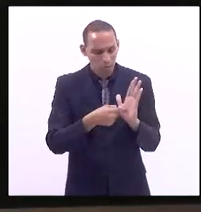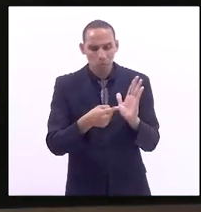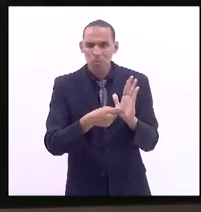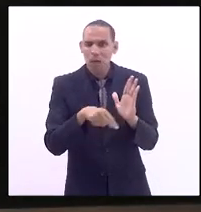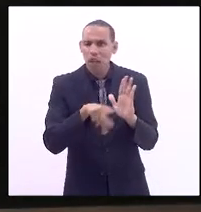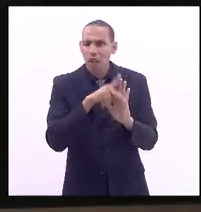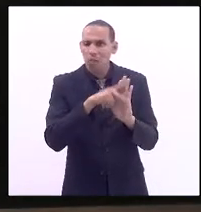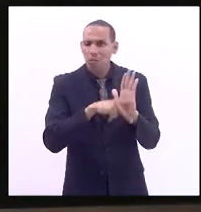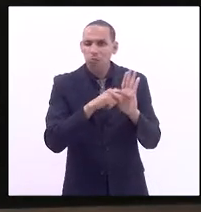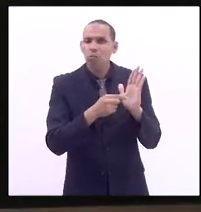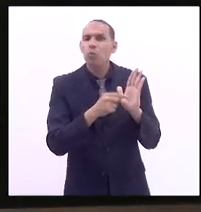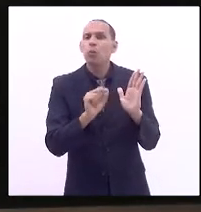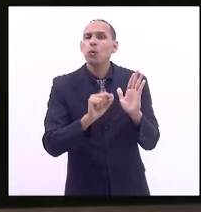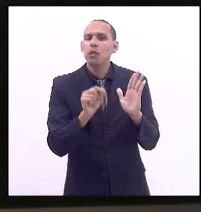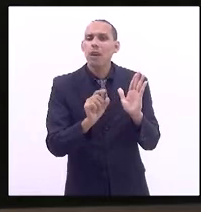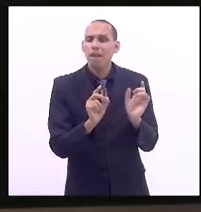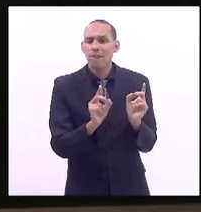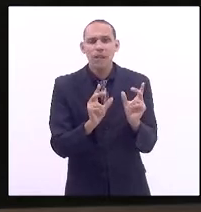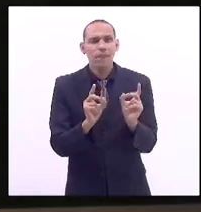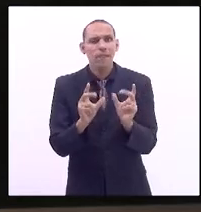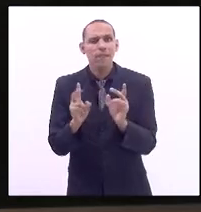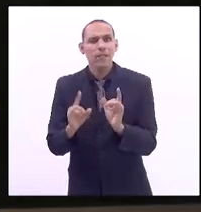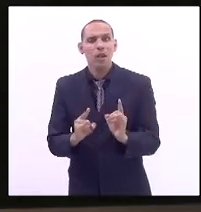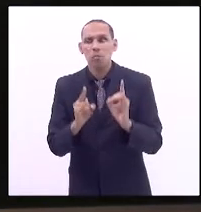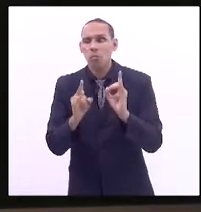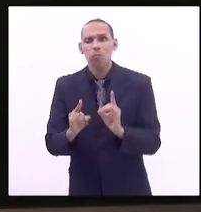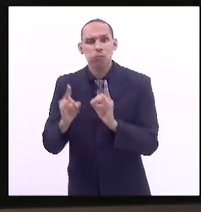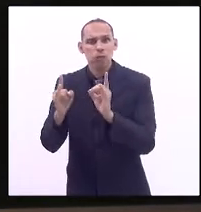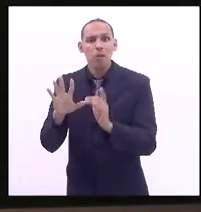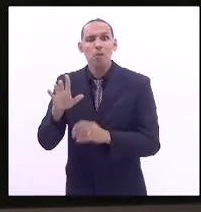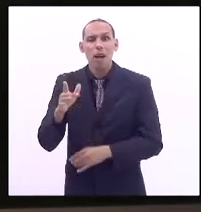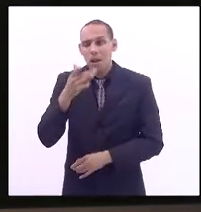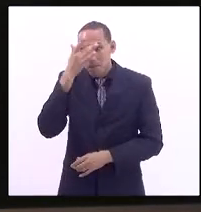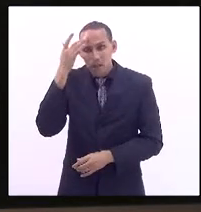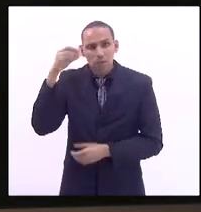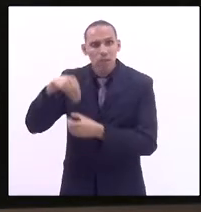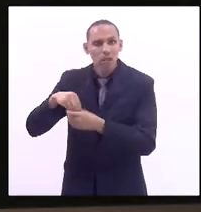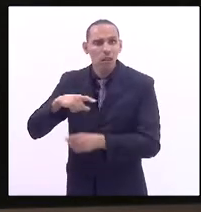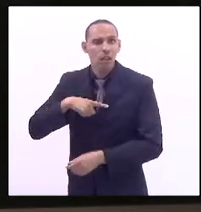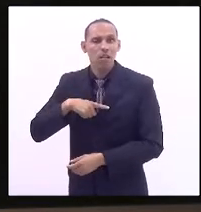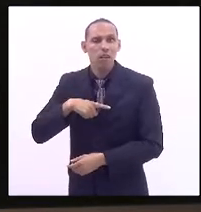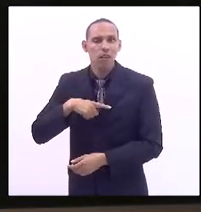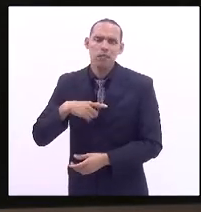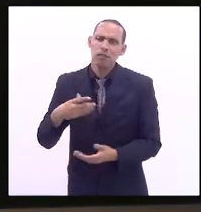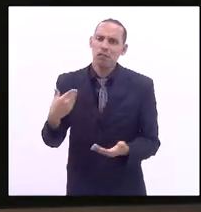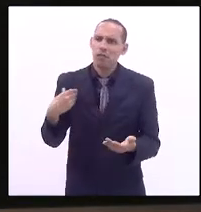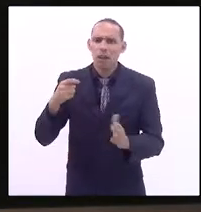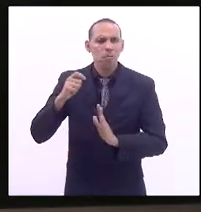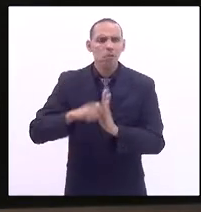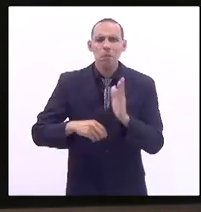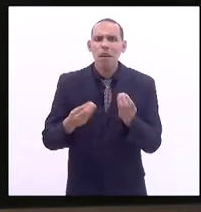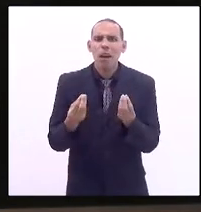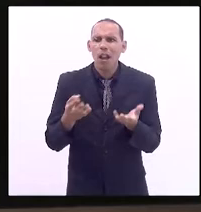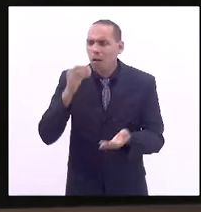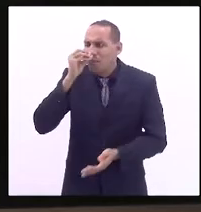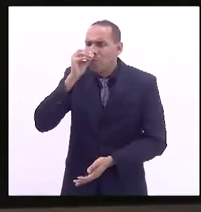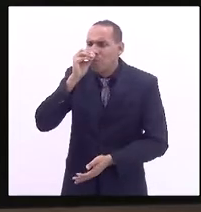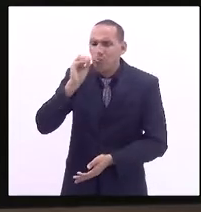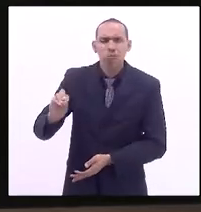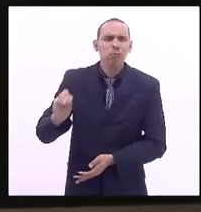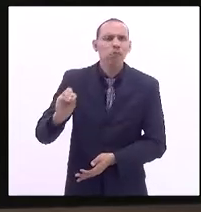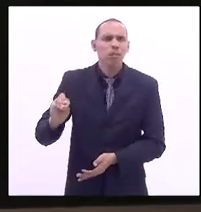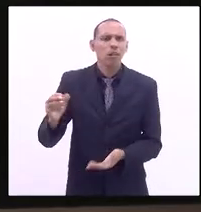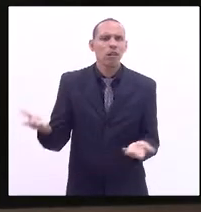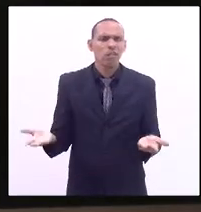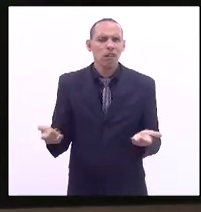é o que prevê a venda dos imóveis ocupados por isso que eu me inscrevi para repudiar o absurdo que é